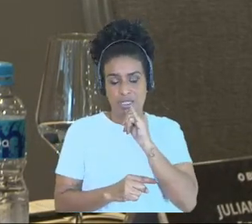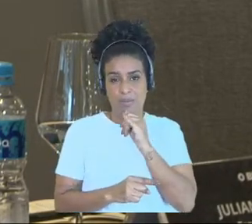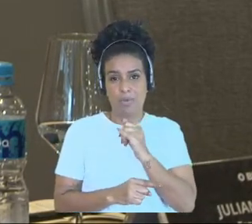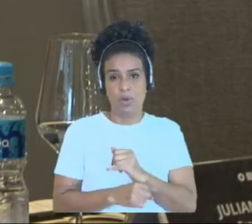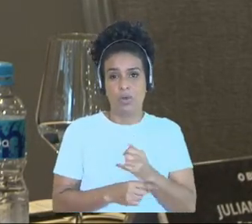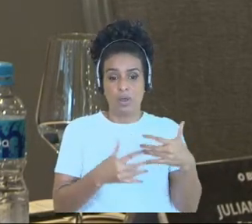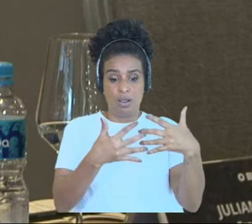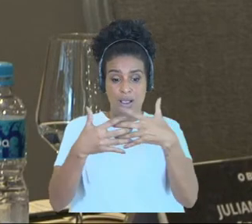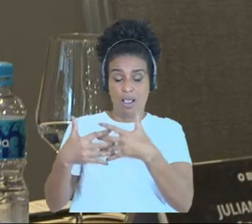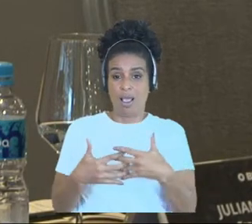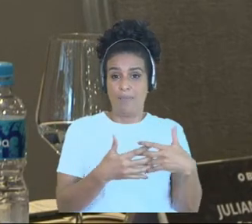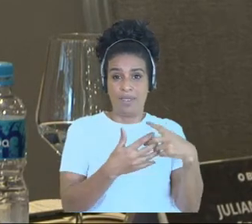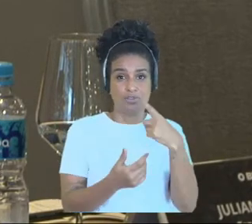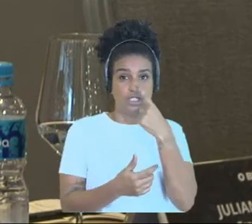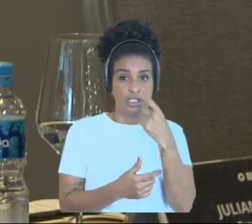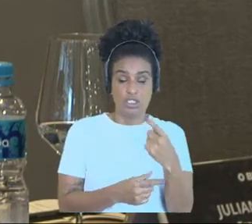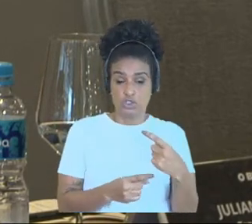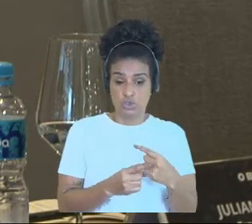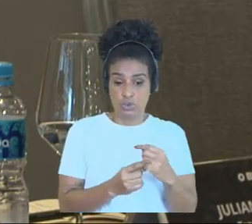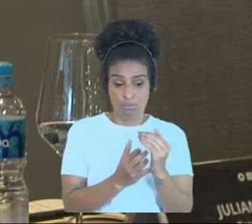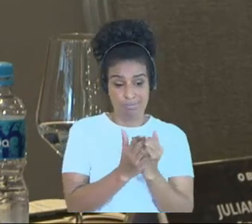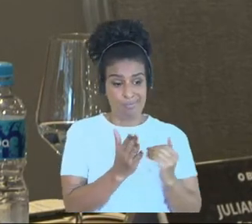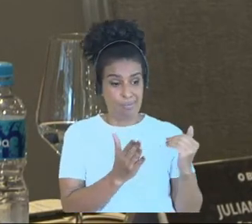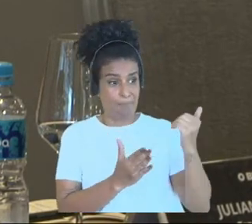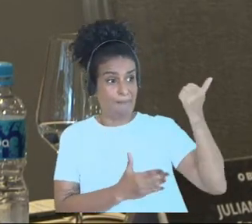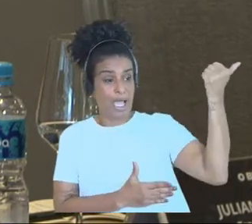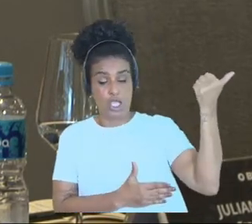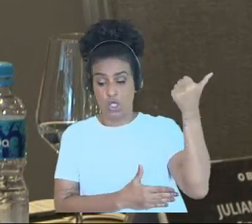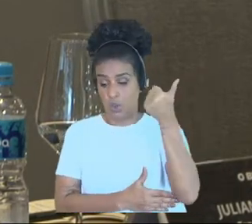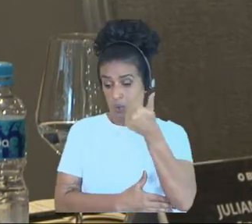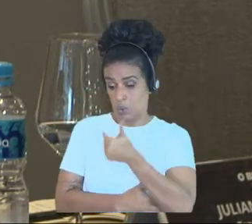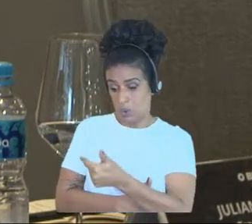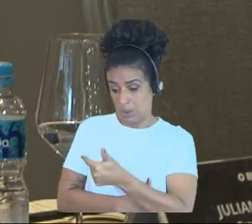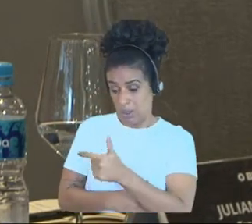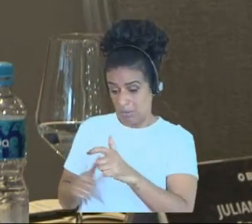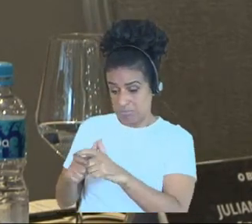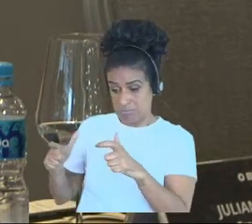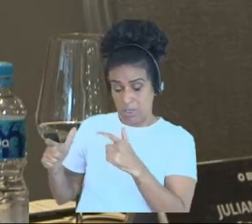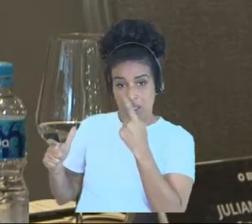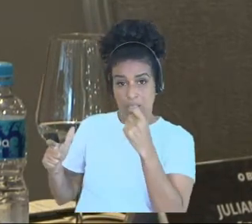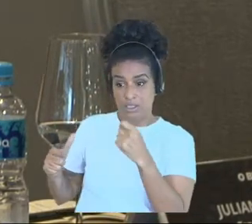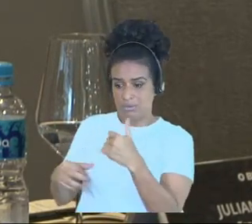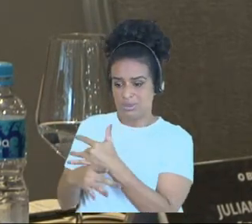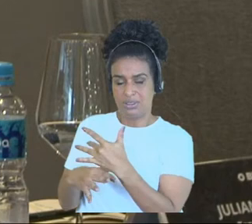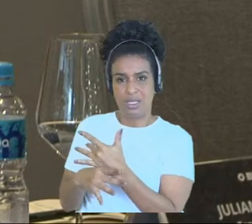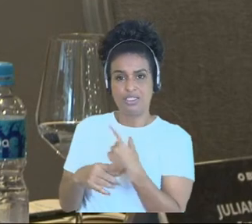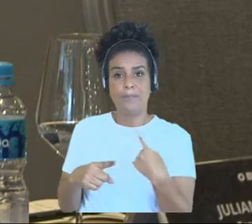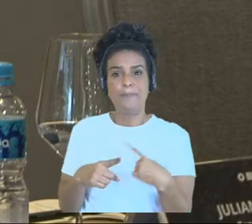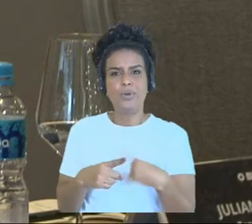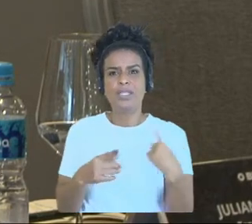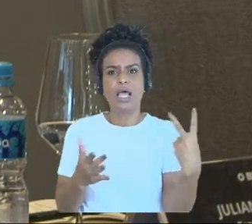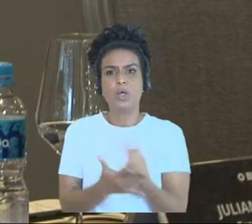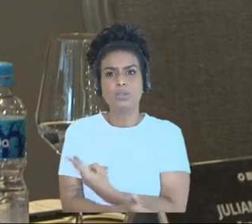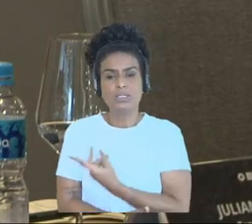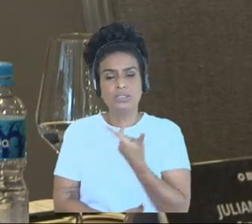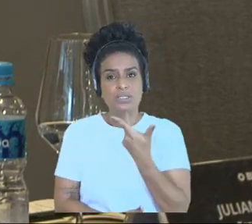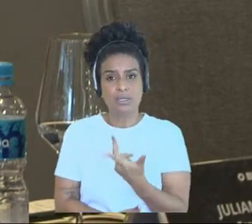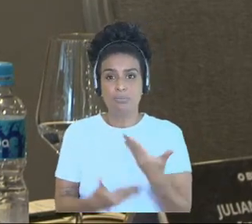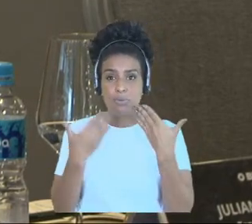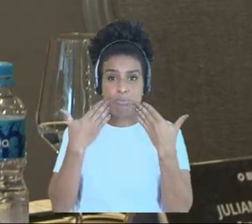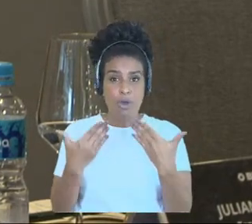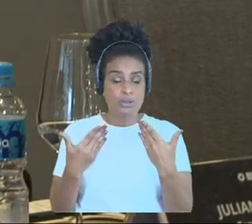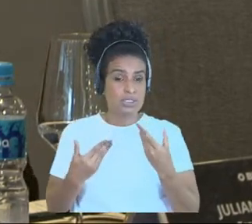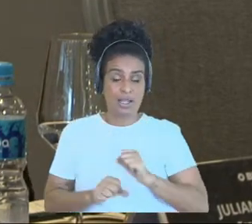lixo maior do que a própria geração de lixo da cidade. E por que esses absurdos acontecem? Porque não são transparentes, porque não tem nenhum